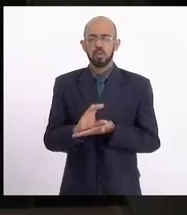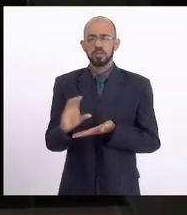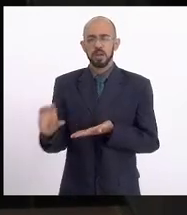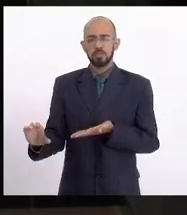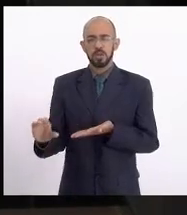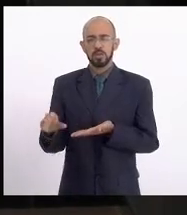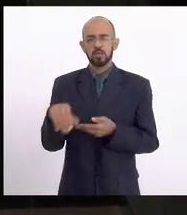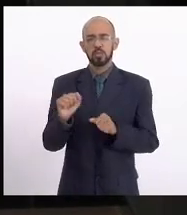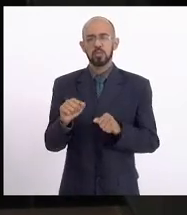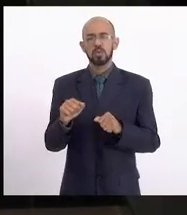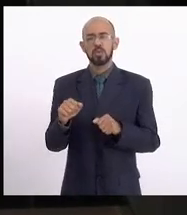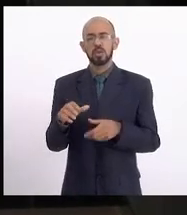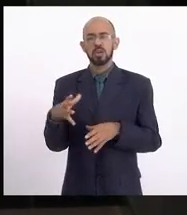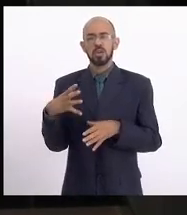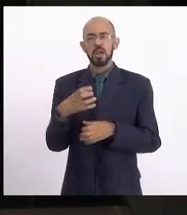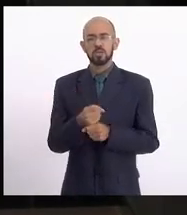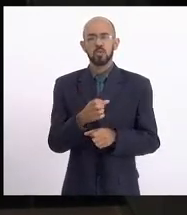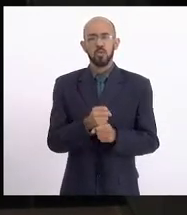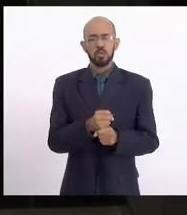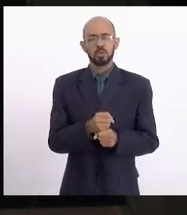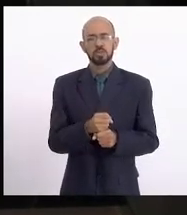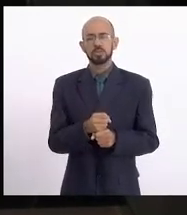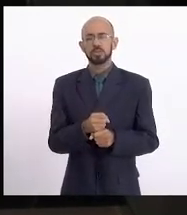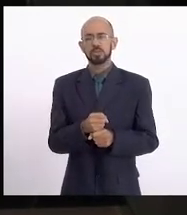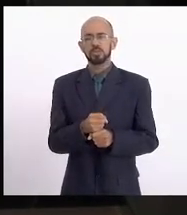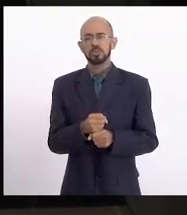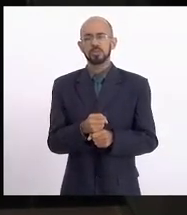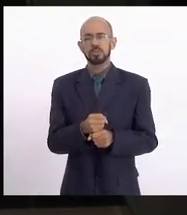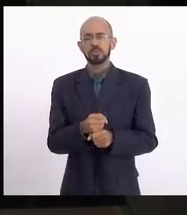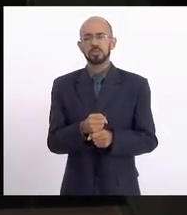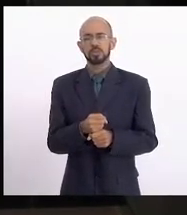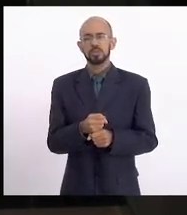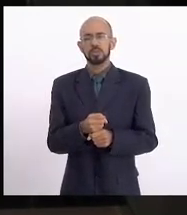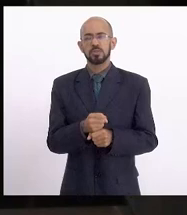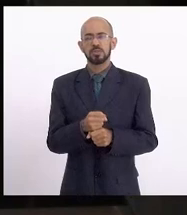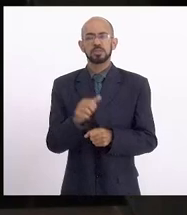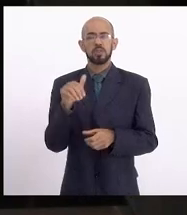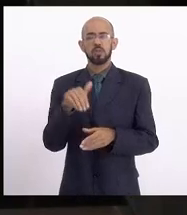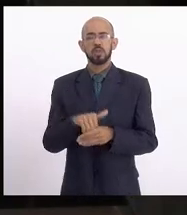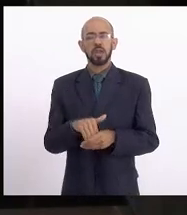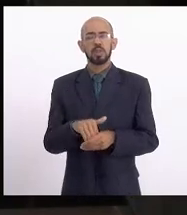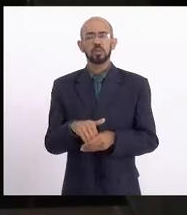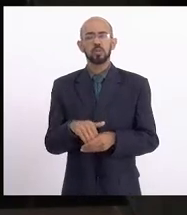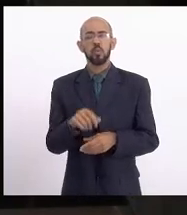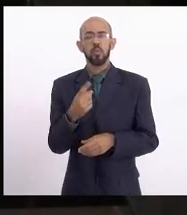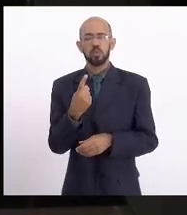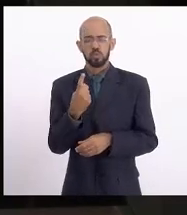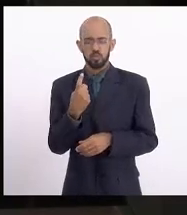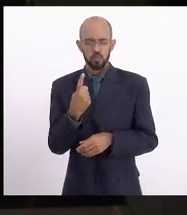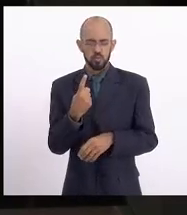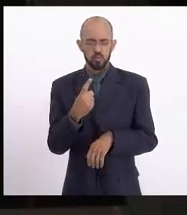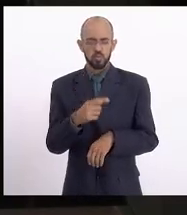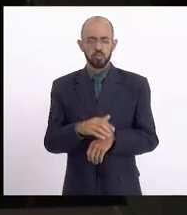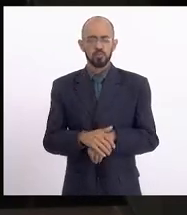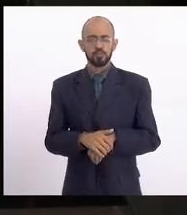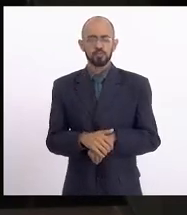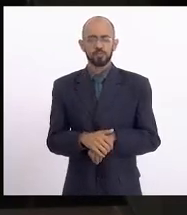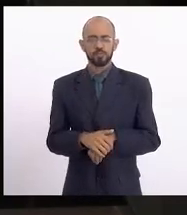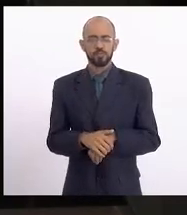as contas iam ser votadas com uma conta única. E